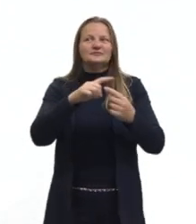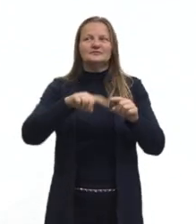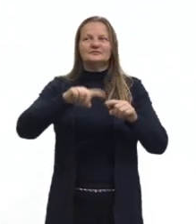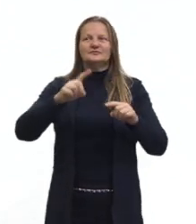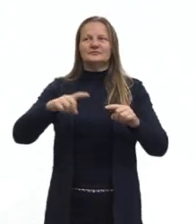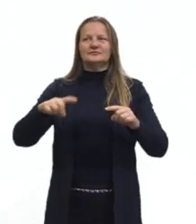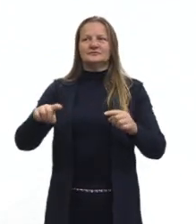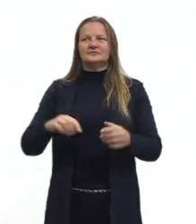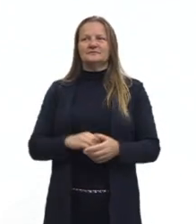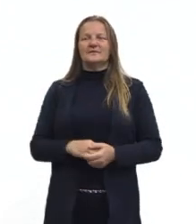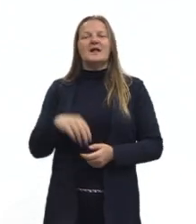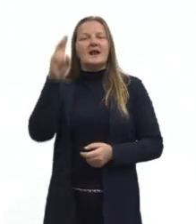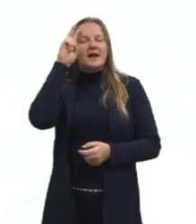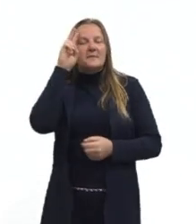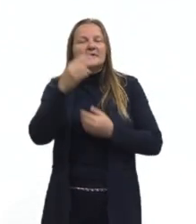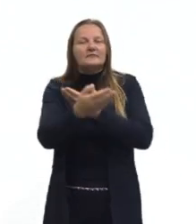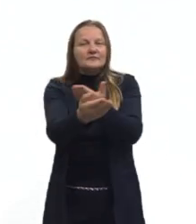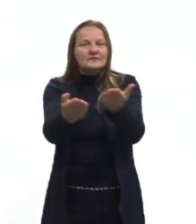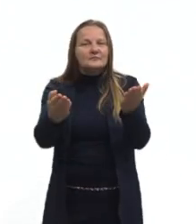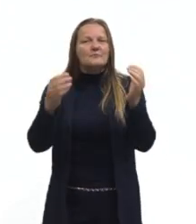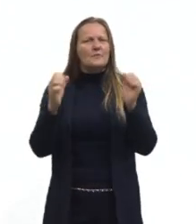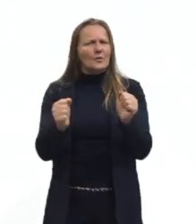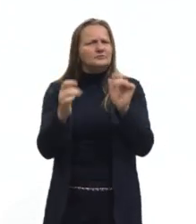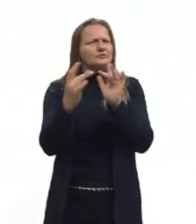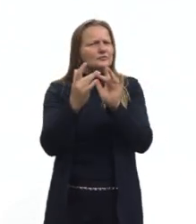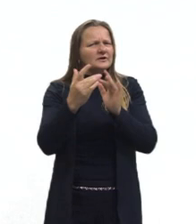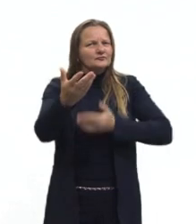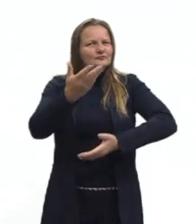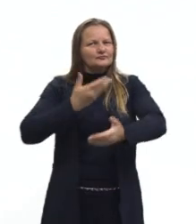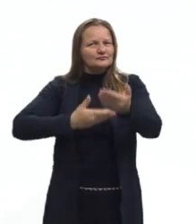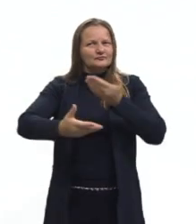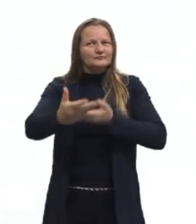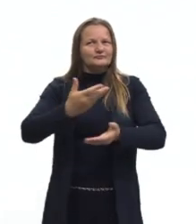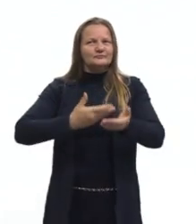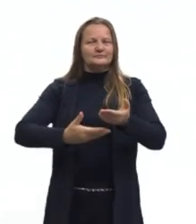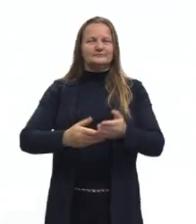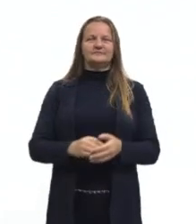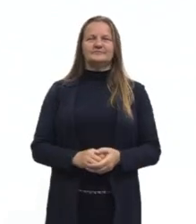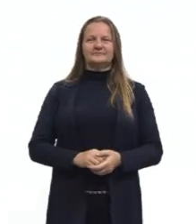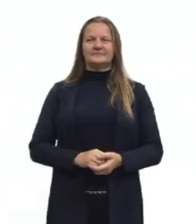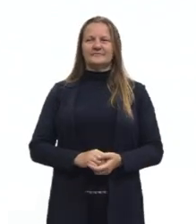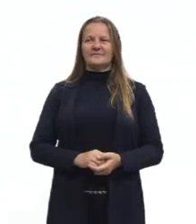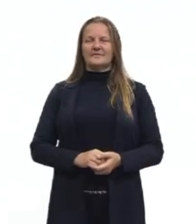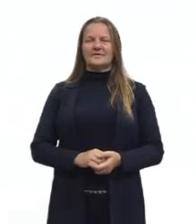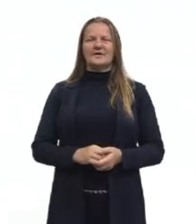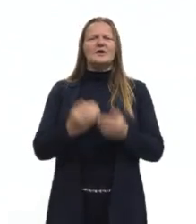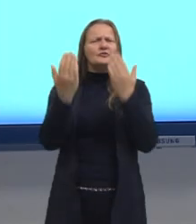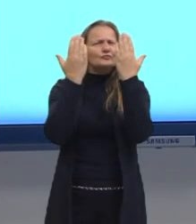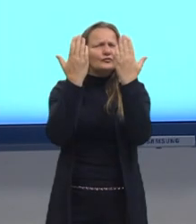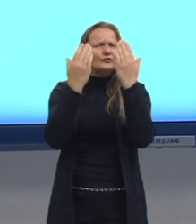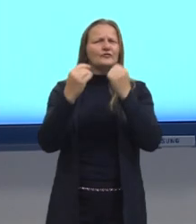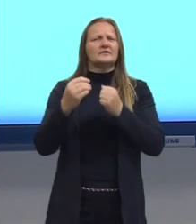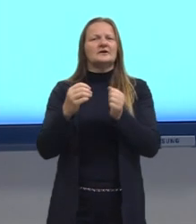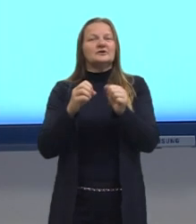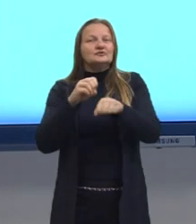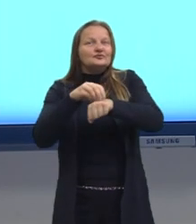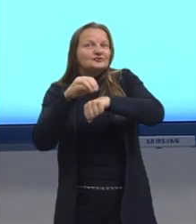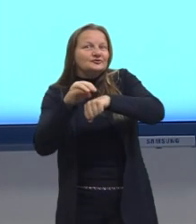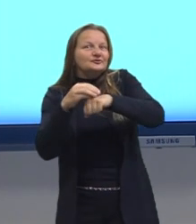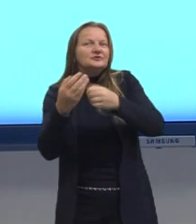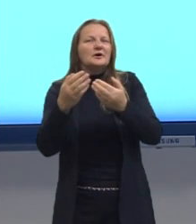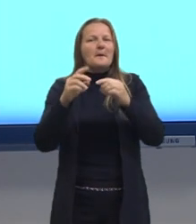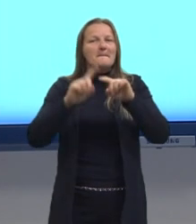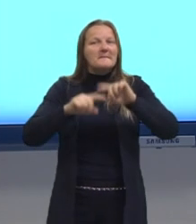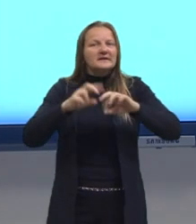ondas lembrando você sempre podem entrar em contato comigo certo receber alguma dúvida alguma dica de material